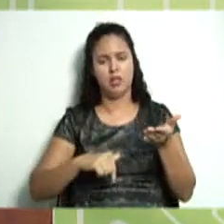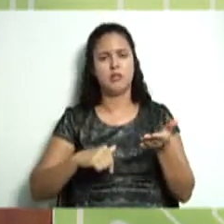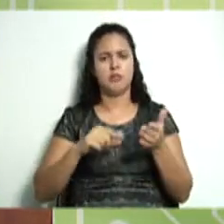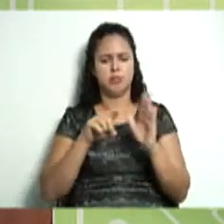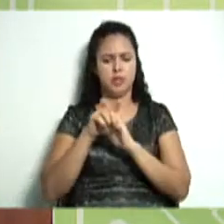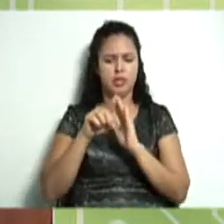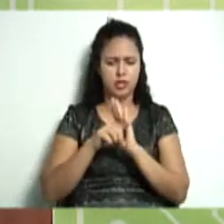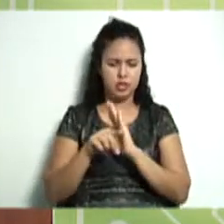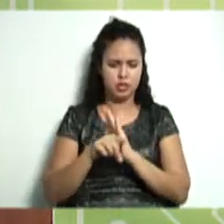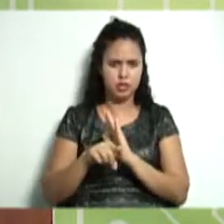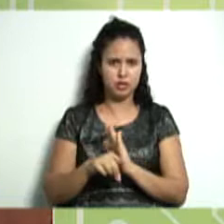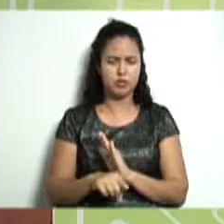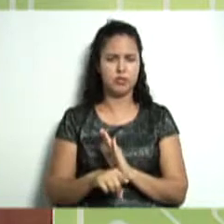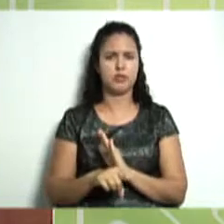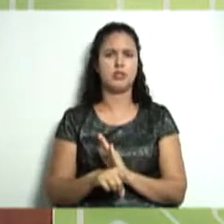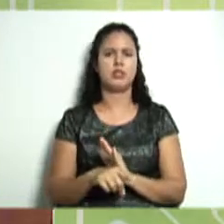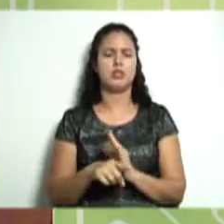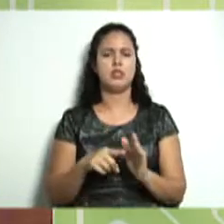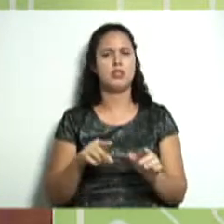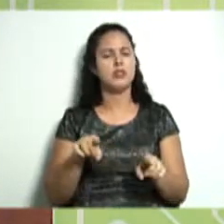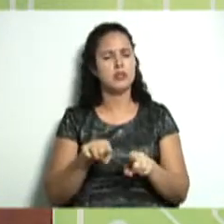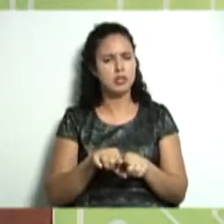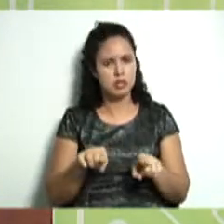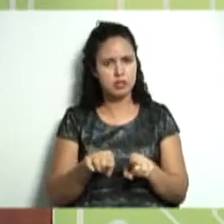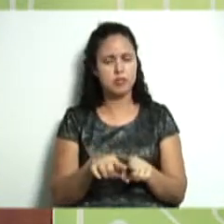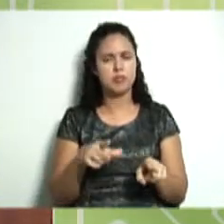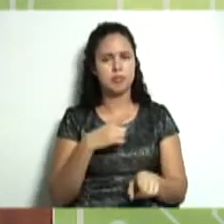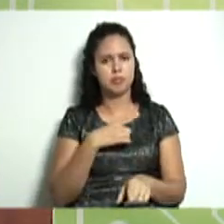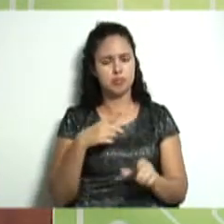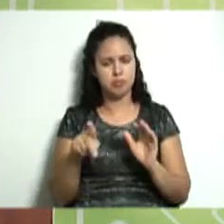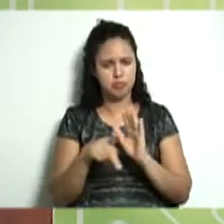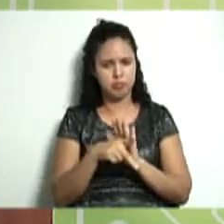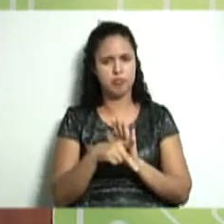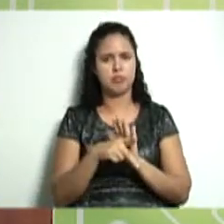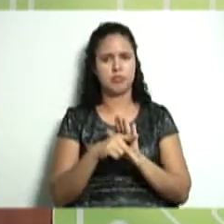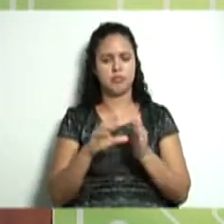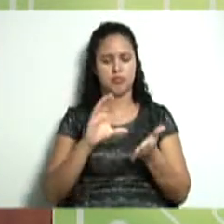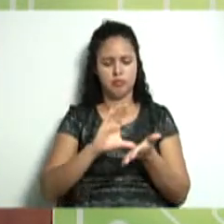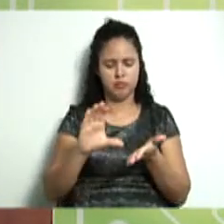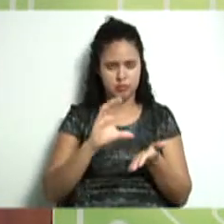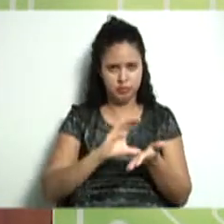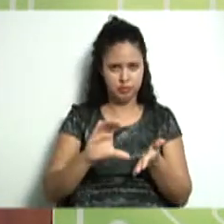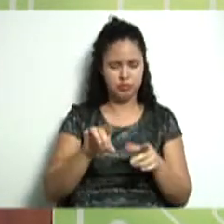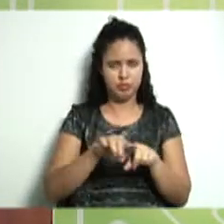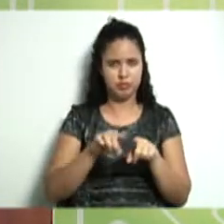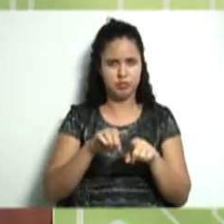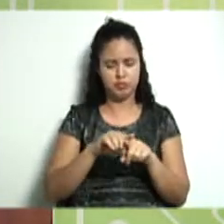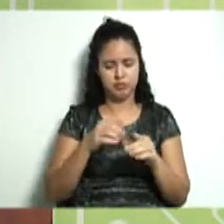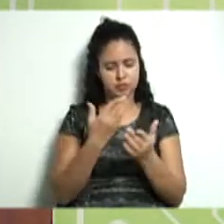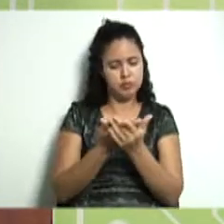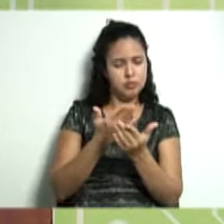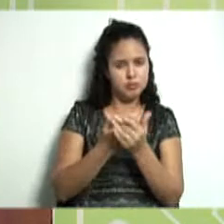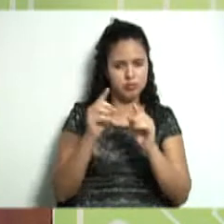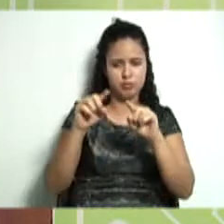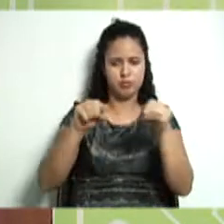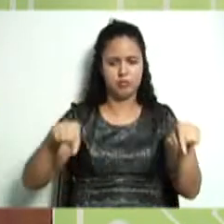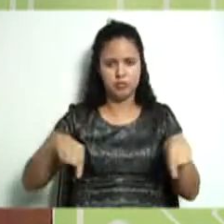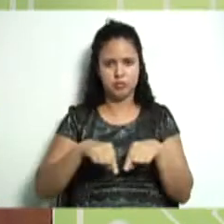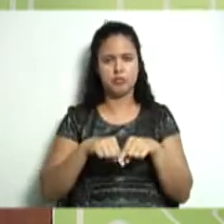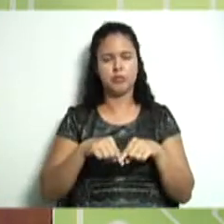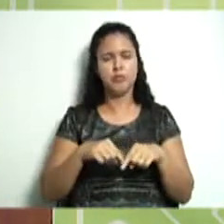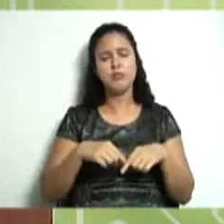questionário. E o questionário também está baseado nos cadernos e nas aulas. Então, o questionário